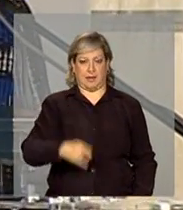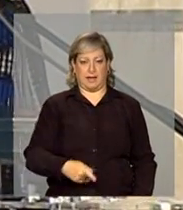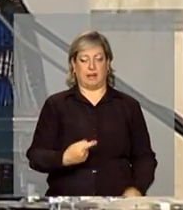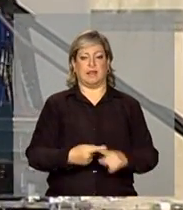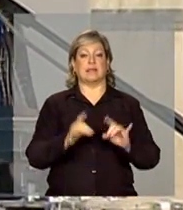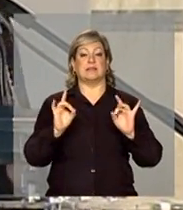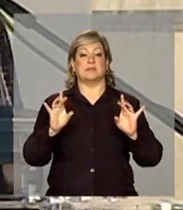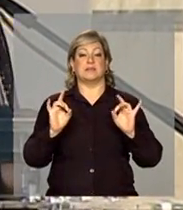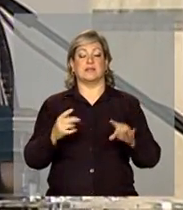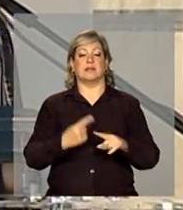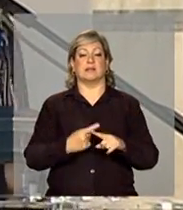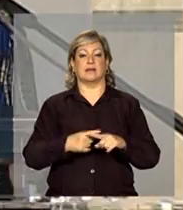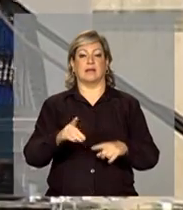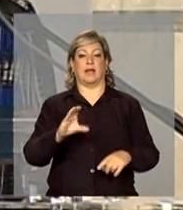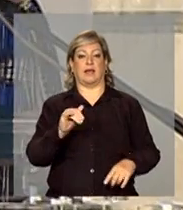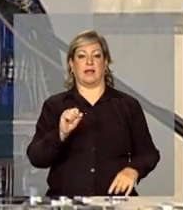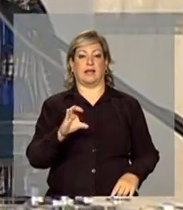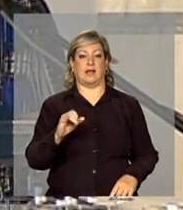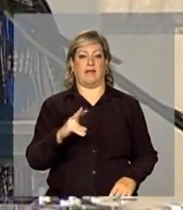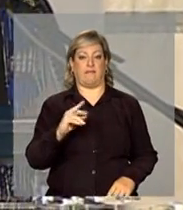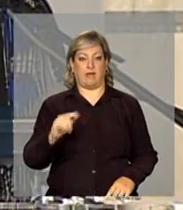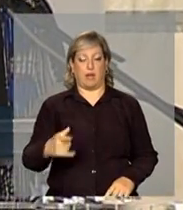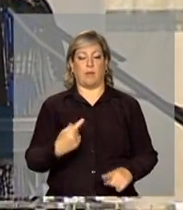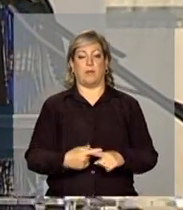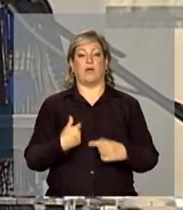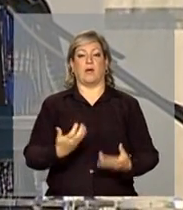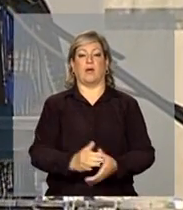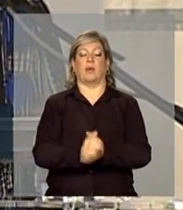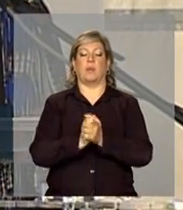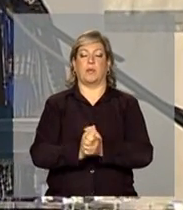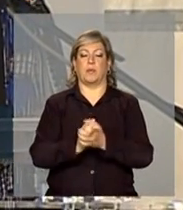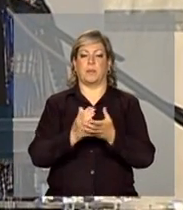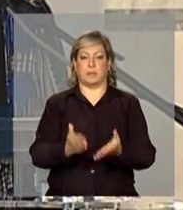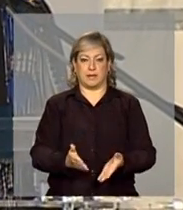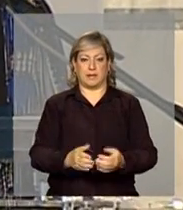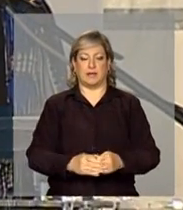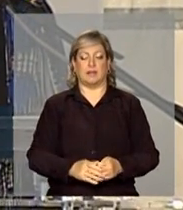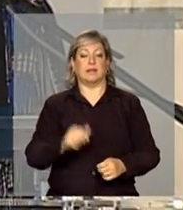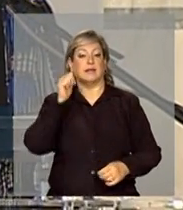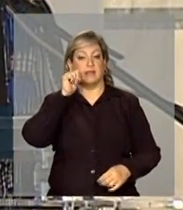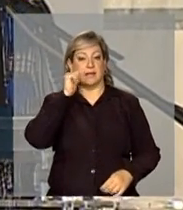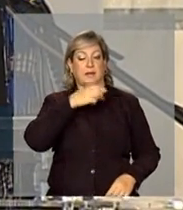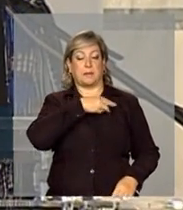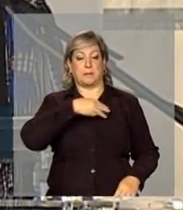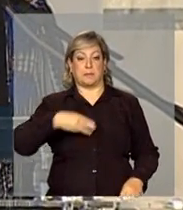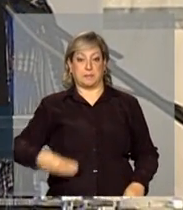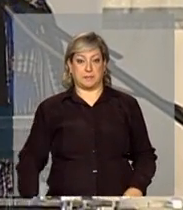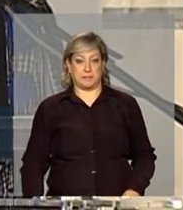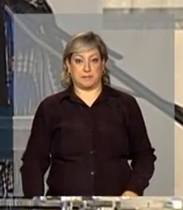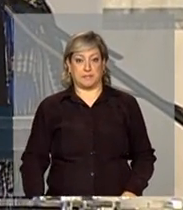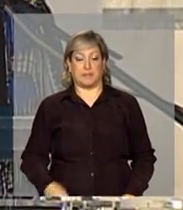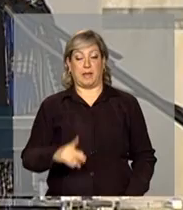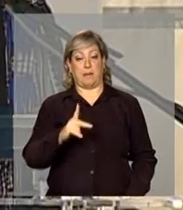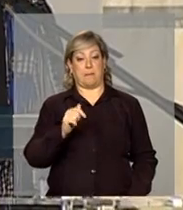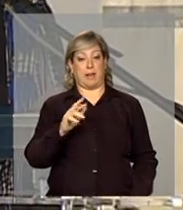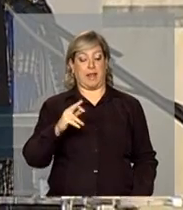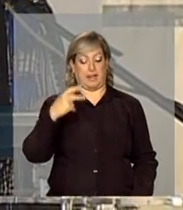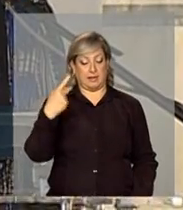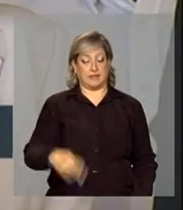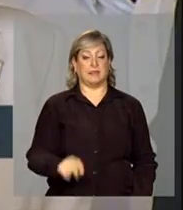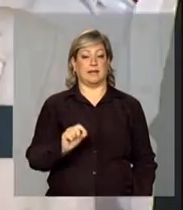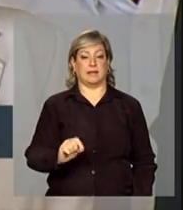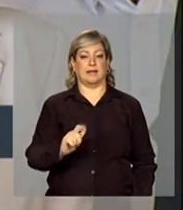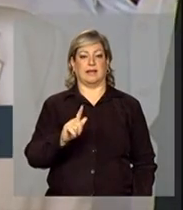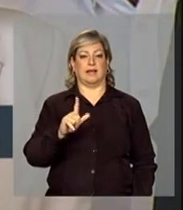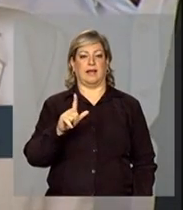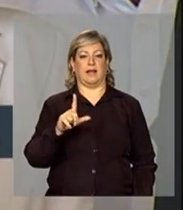em especial a Cascavel. Queria cumprimentar a ministra paranaense Gleice